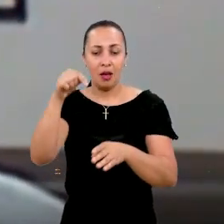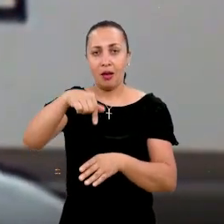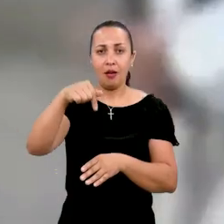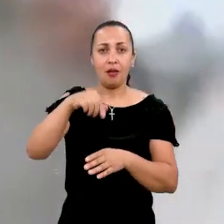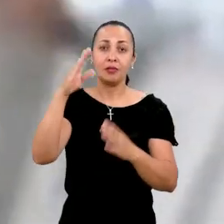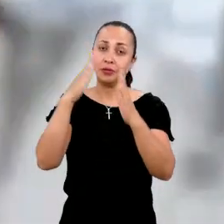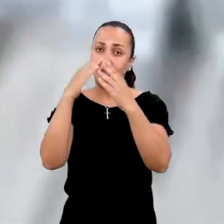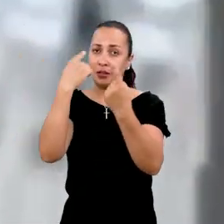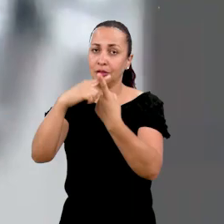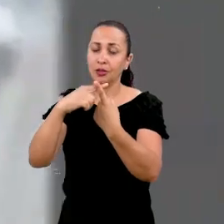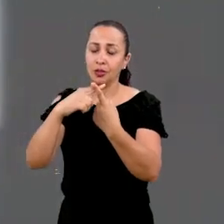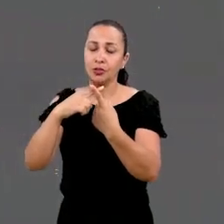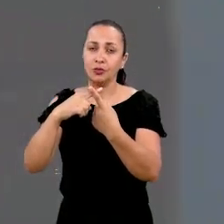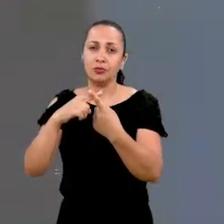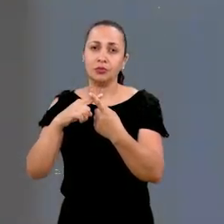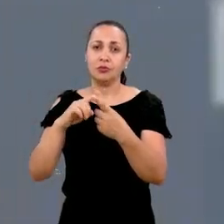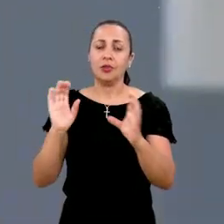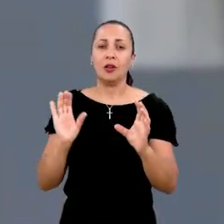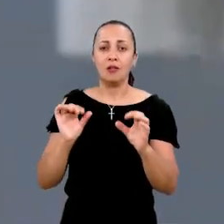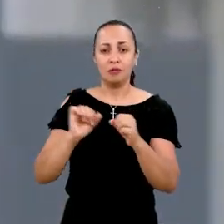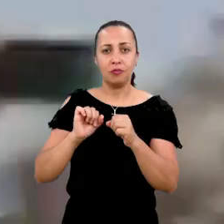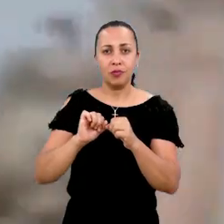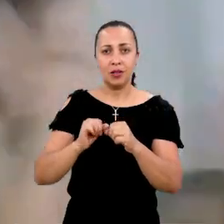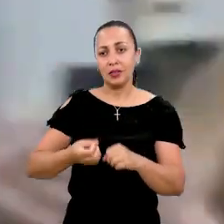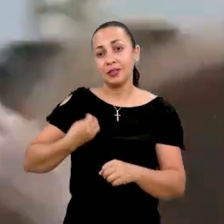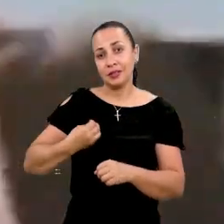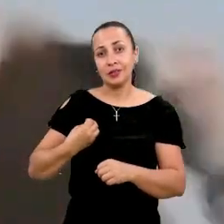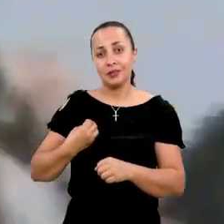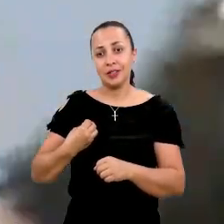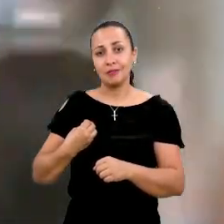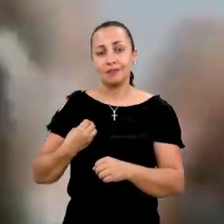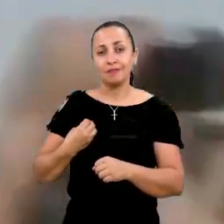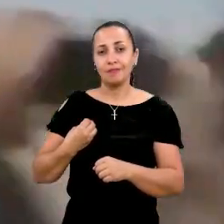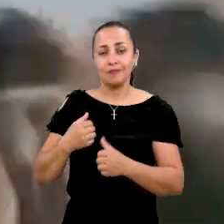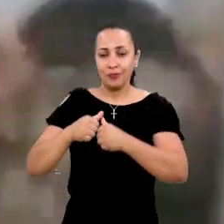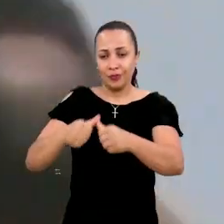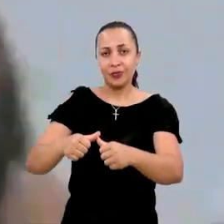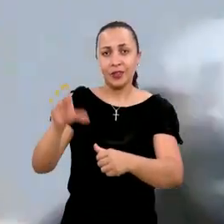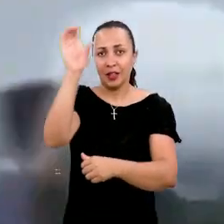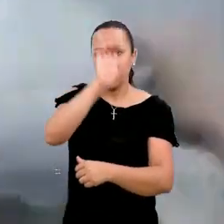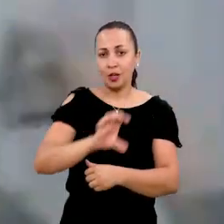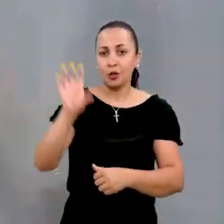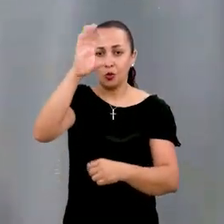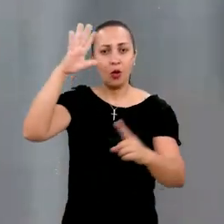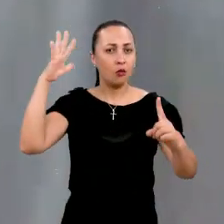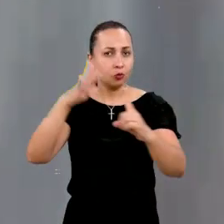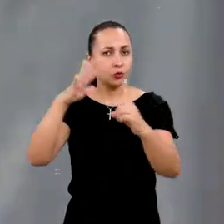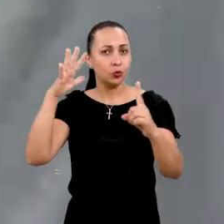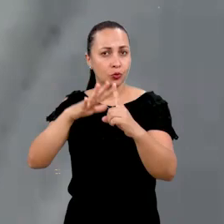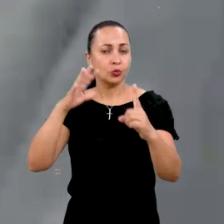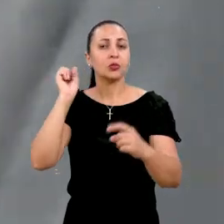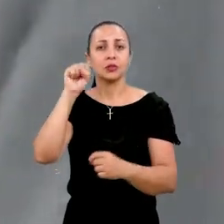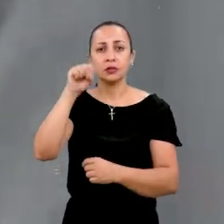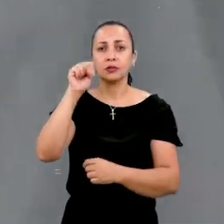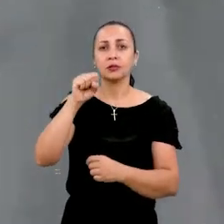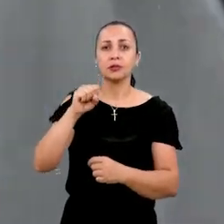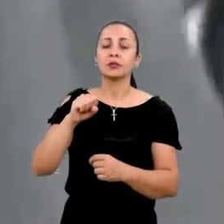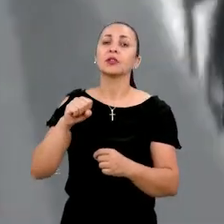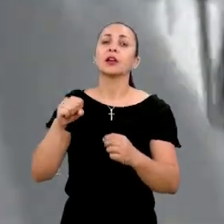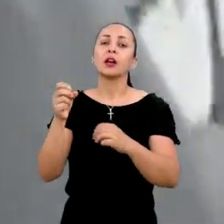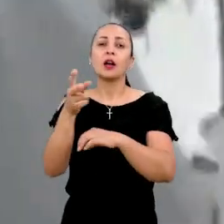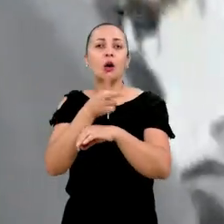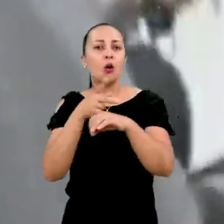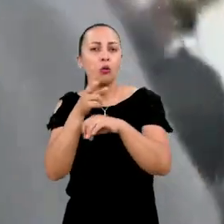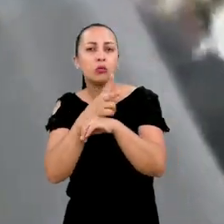medida esta igreja ela forma mentes, ela está presente nessas regiões e ela influencia, sem dúvida,